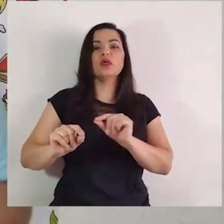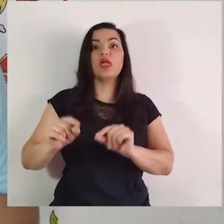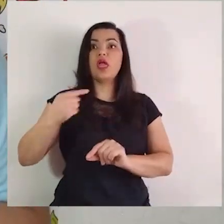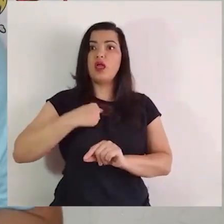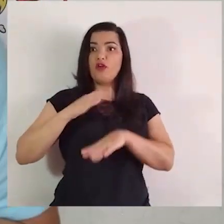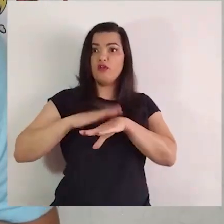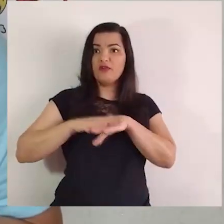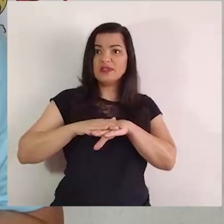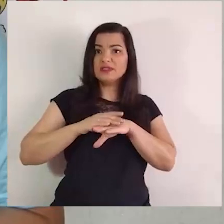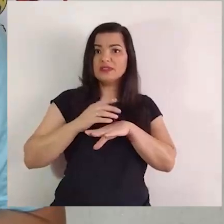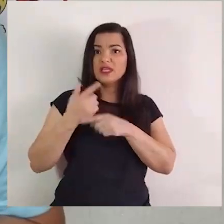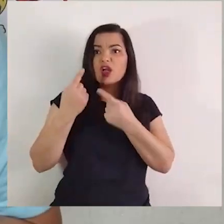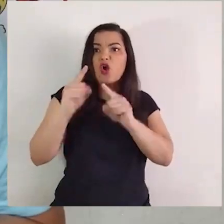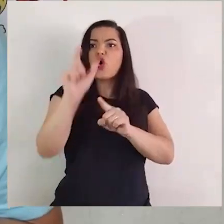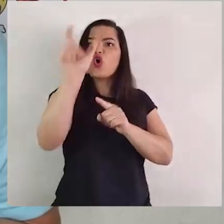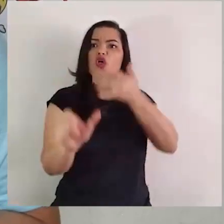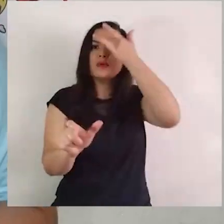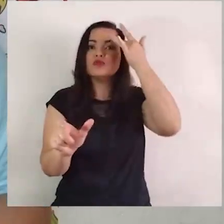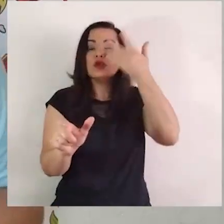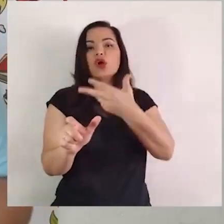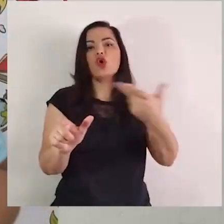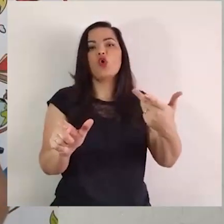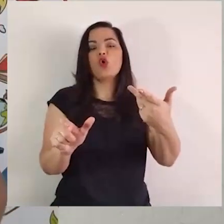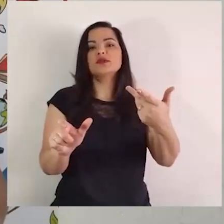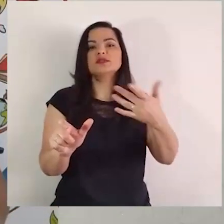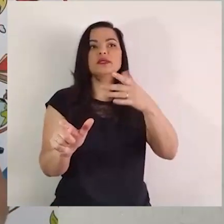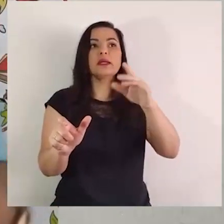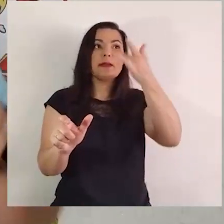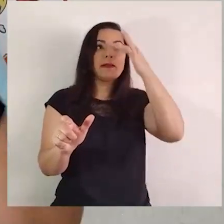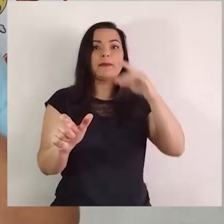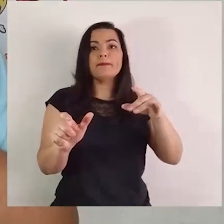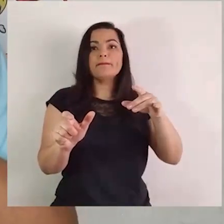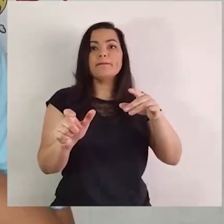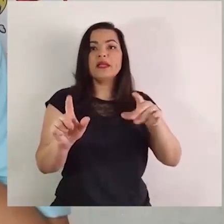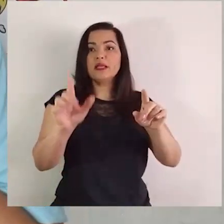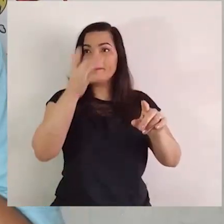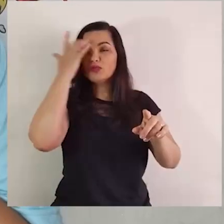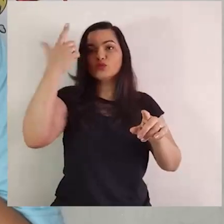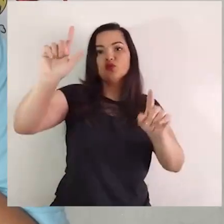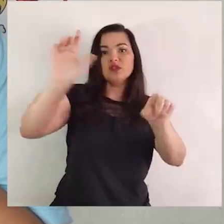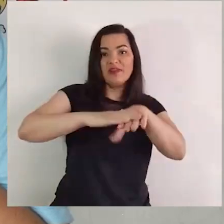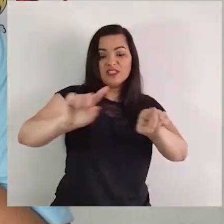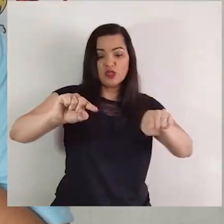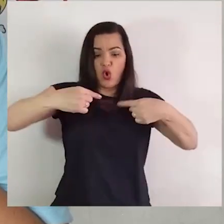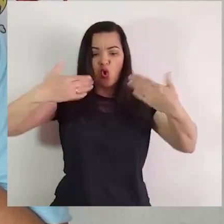vou fazer com o outro aquilo que eu não gostaria que fizessem